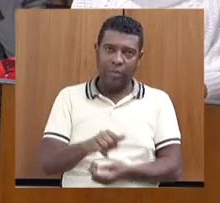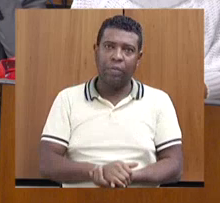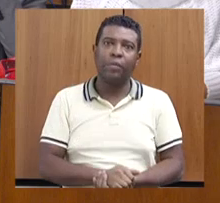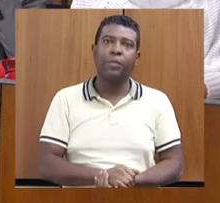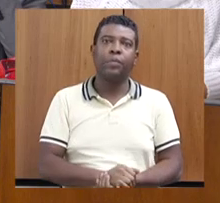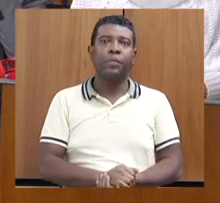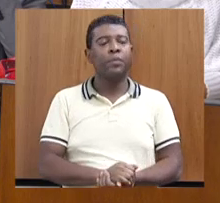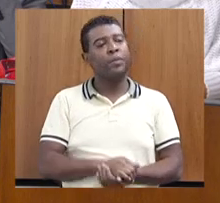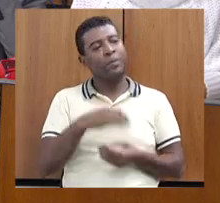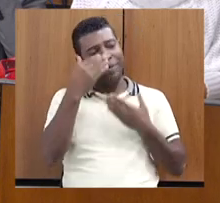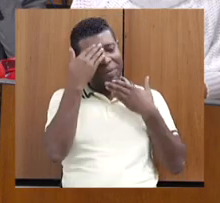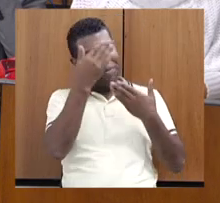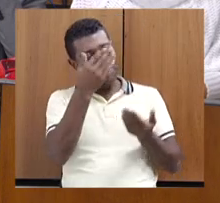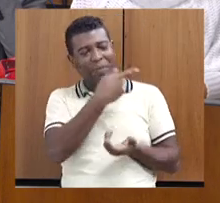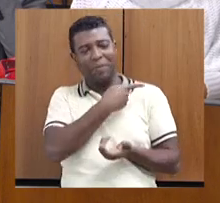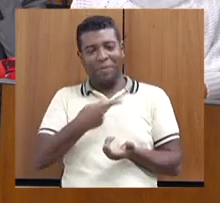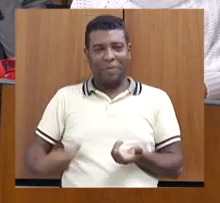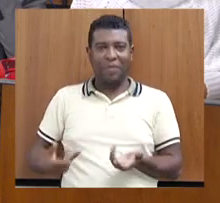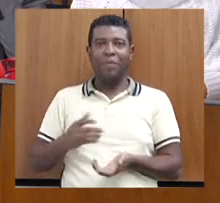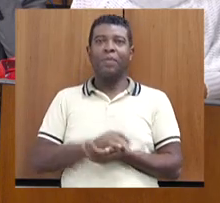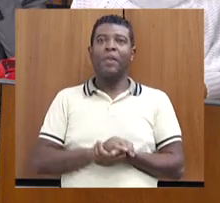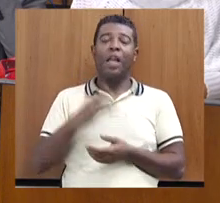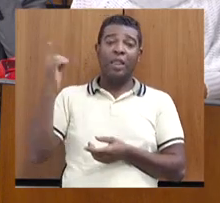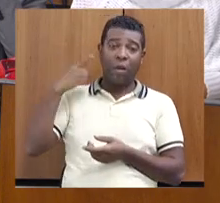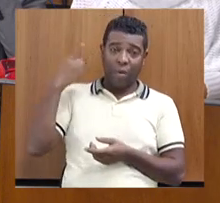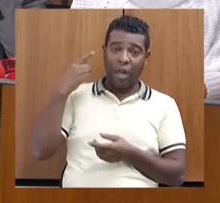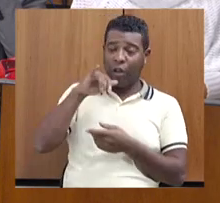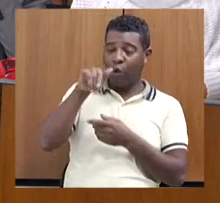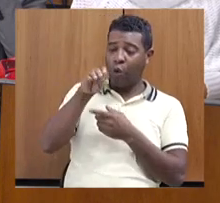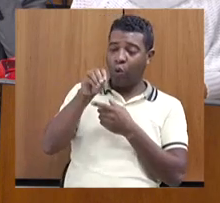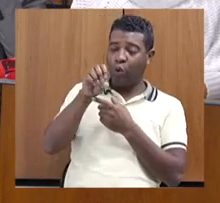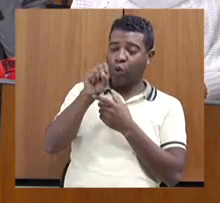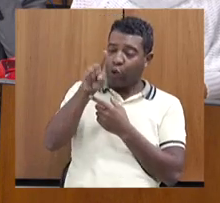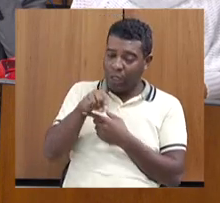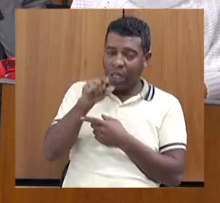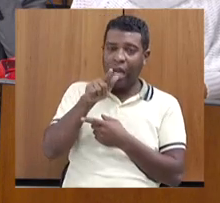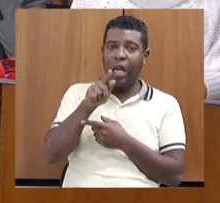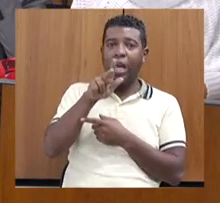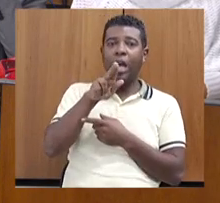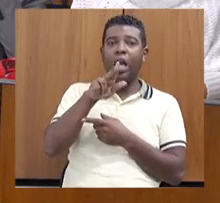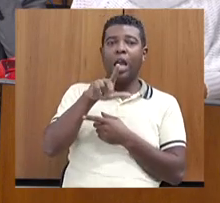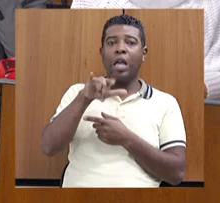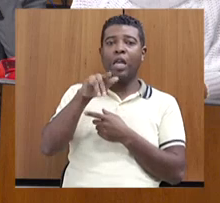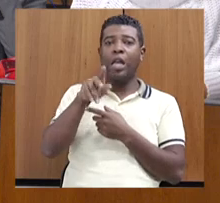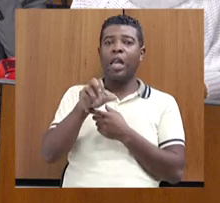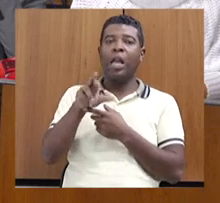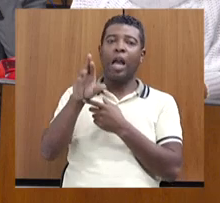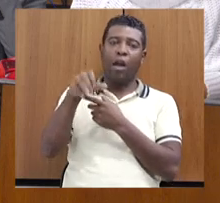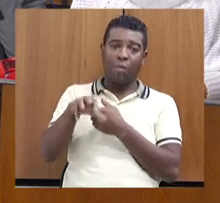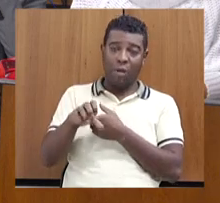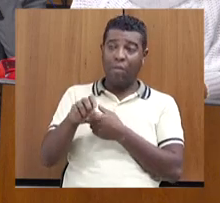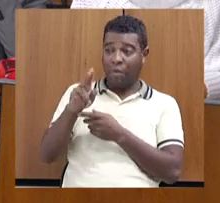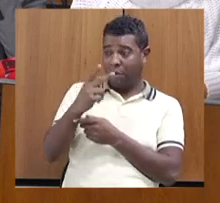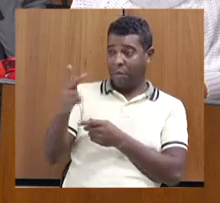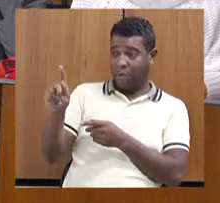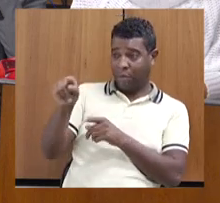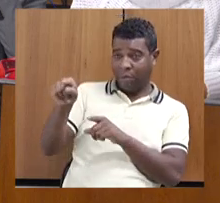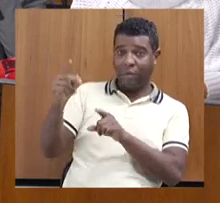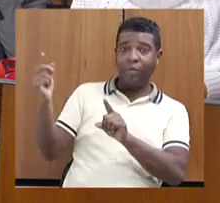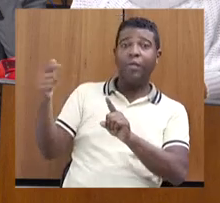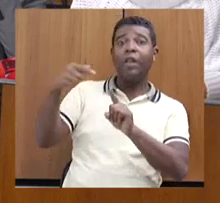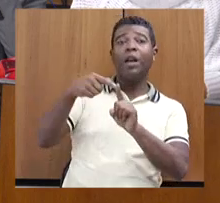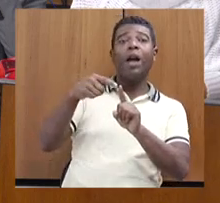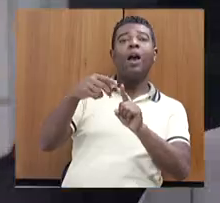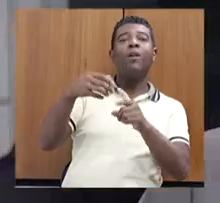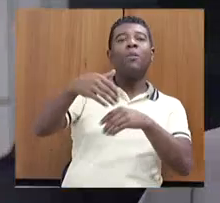Obrigada, presidente, deputado Zé Guilherme. Gostaria de te cumprimentar e, em seu nome, cumprimentar todas as deputadas